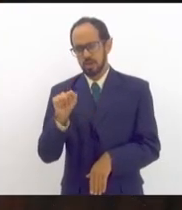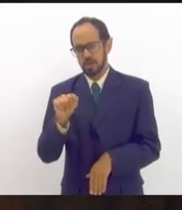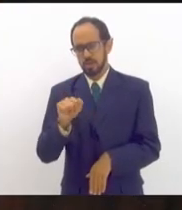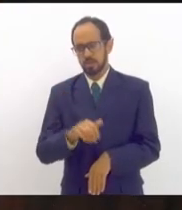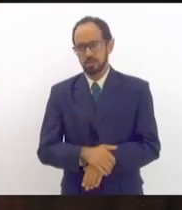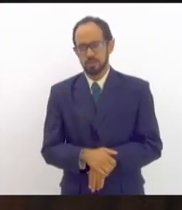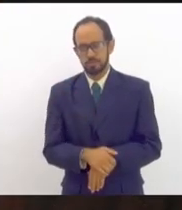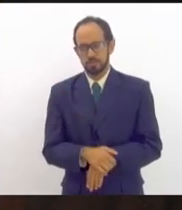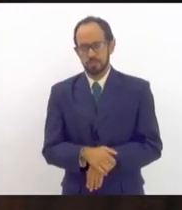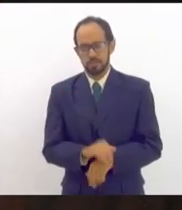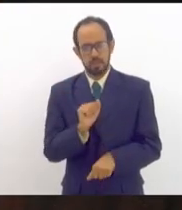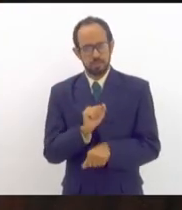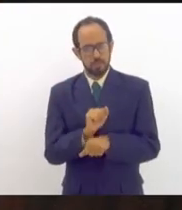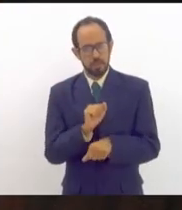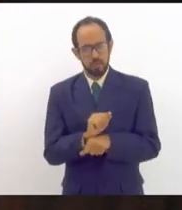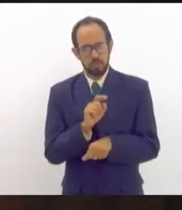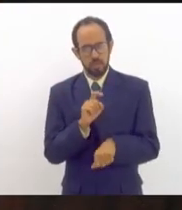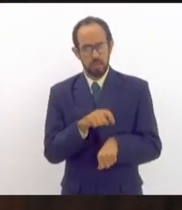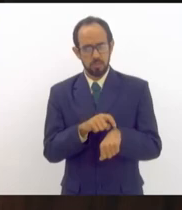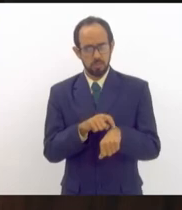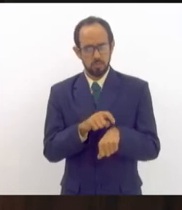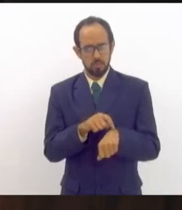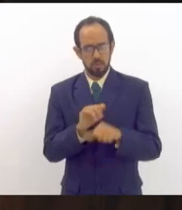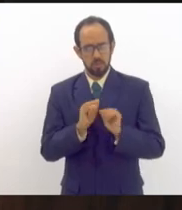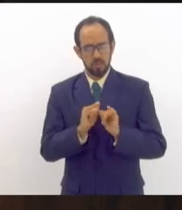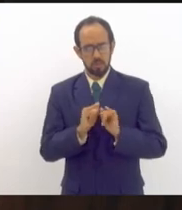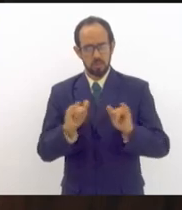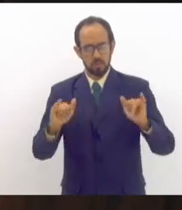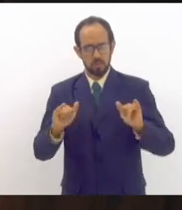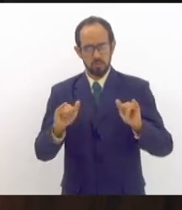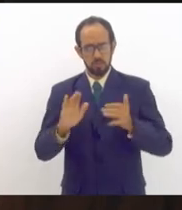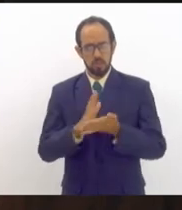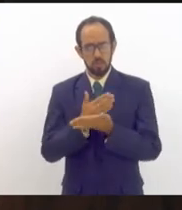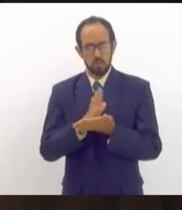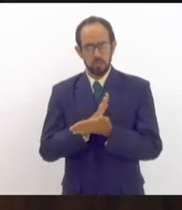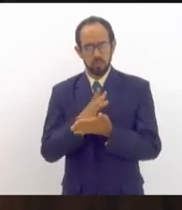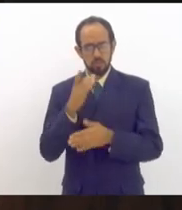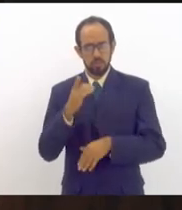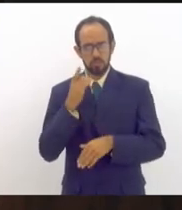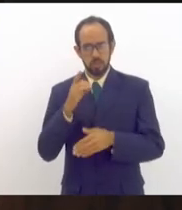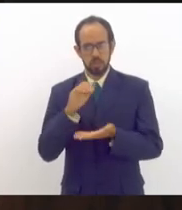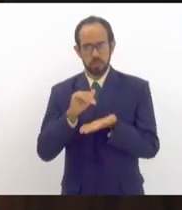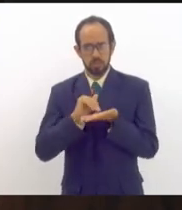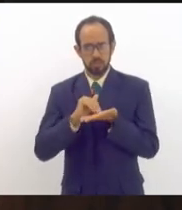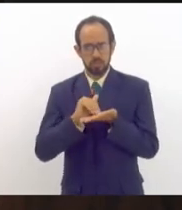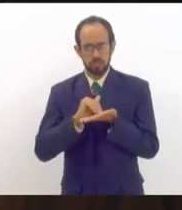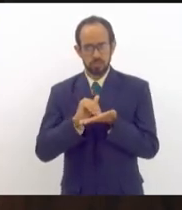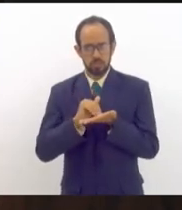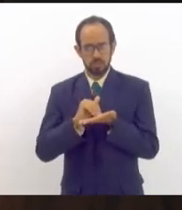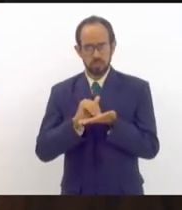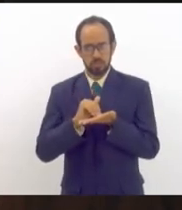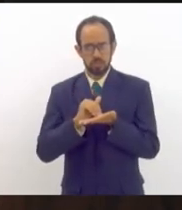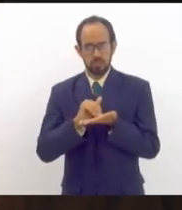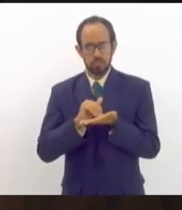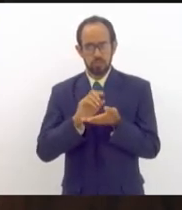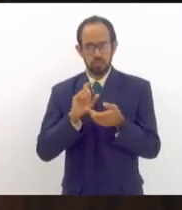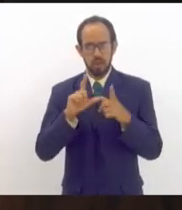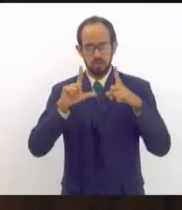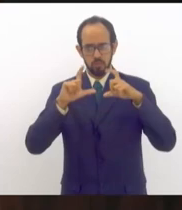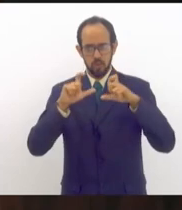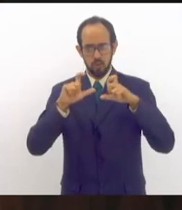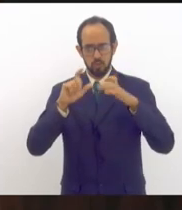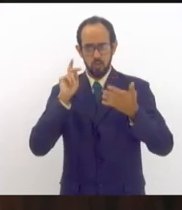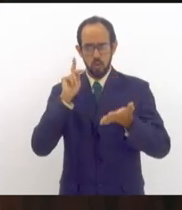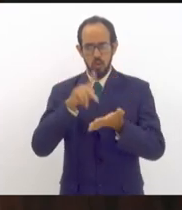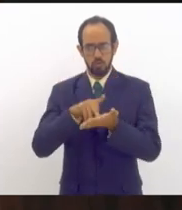deputada Érica preciso fazer um anúncio aqui que ainda tem deputados que estão nos seus gabinetes outros estão aqui a foto oficial